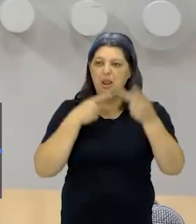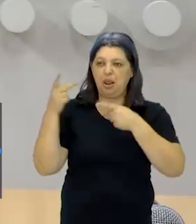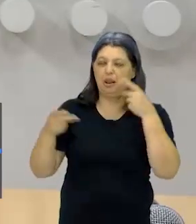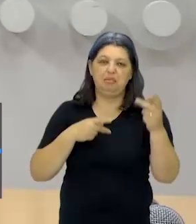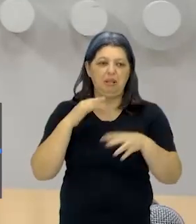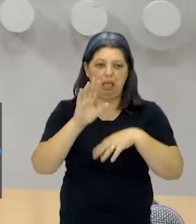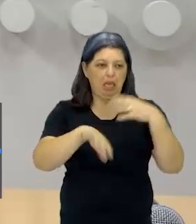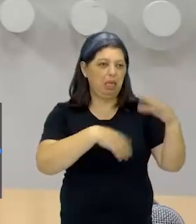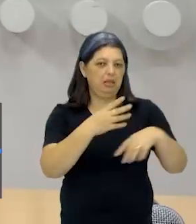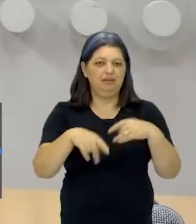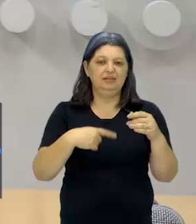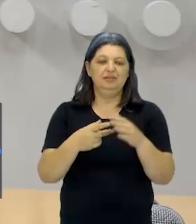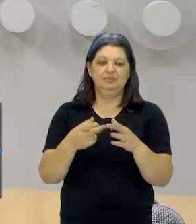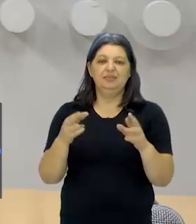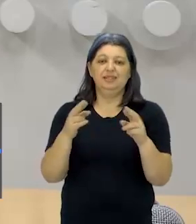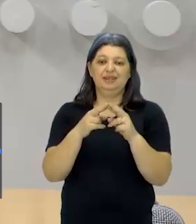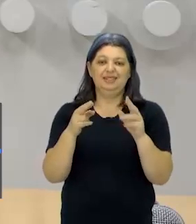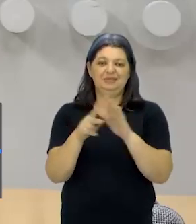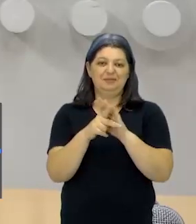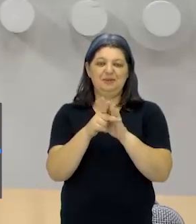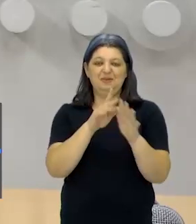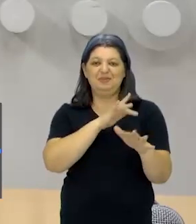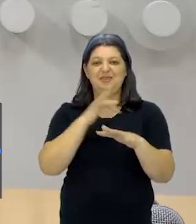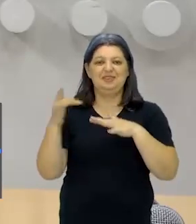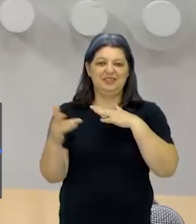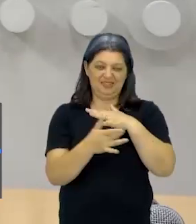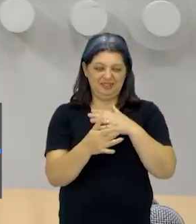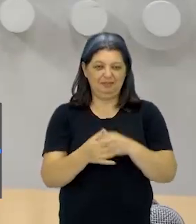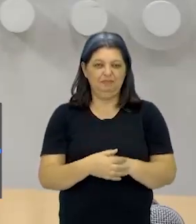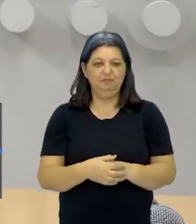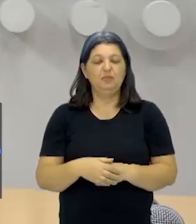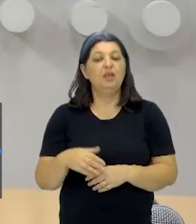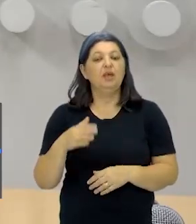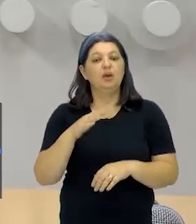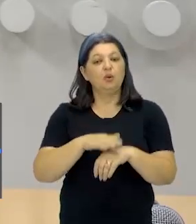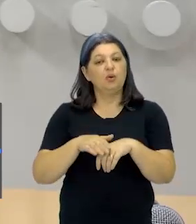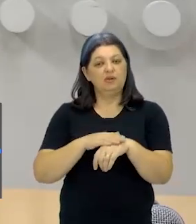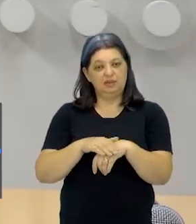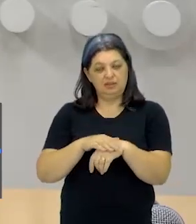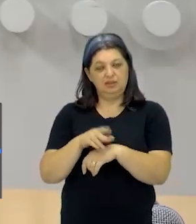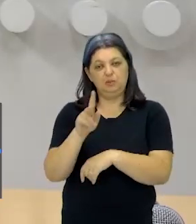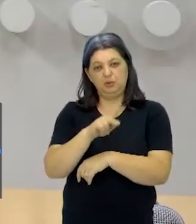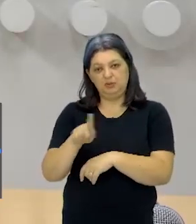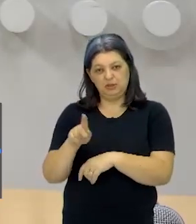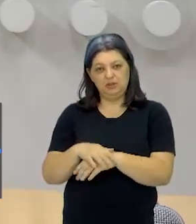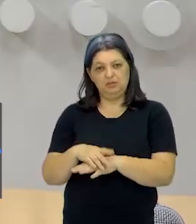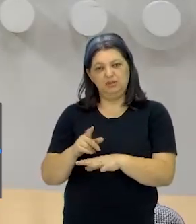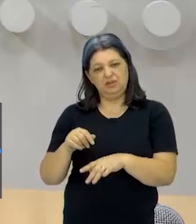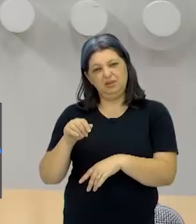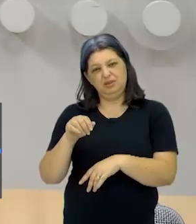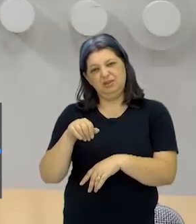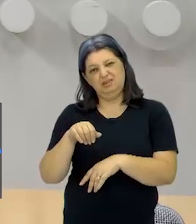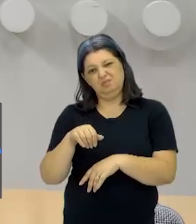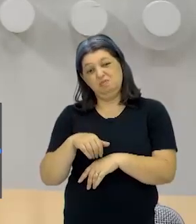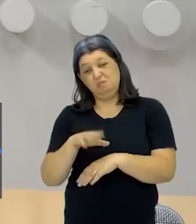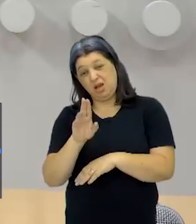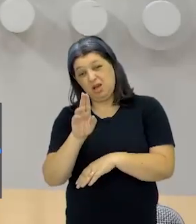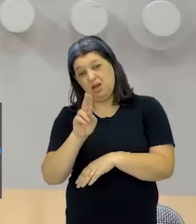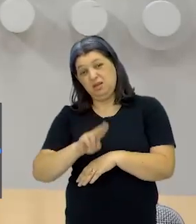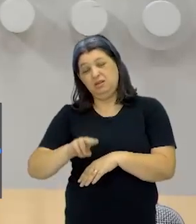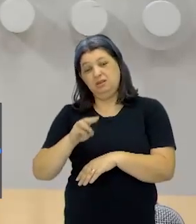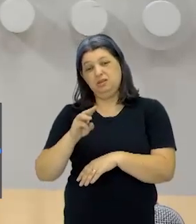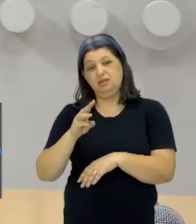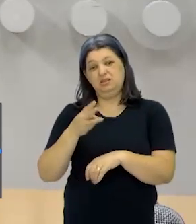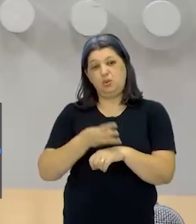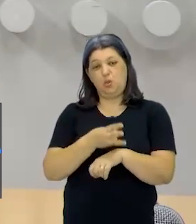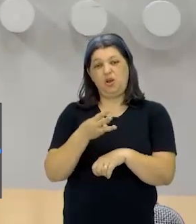uma grande rede social. Aqui eu estava conversando com o Mauro, que eu acabo usando mais o WhatsApp, o verdinho. Né?